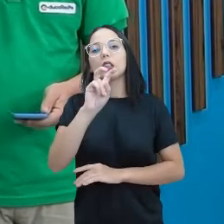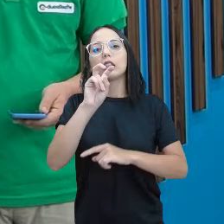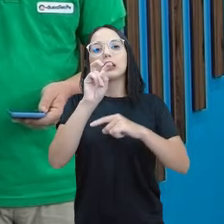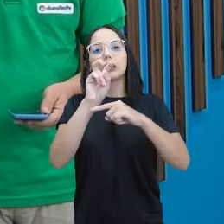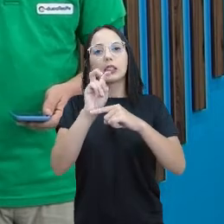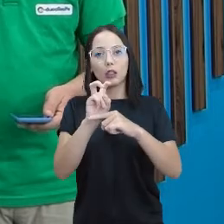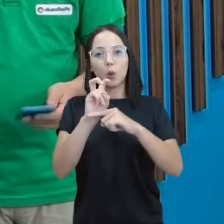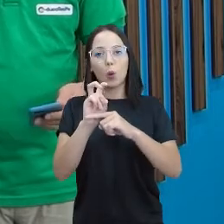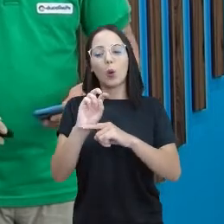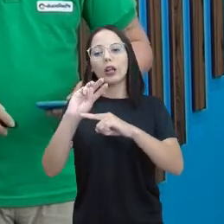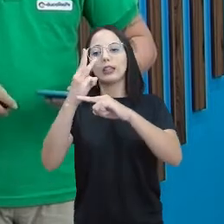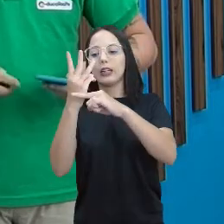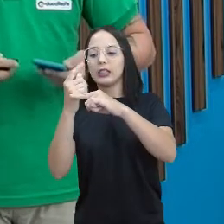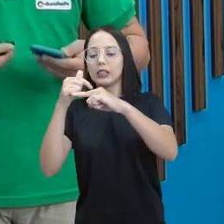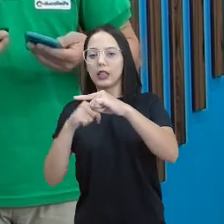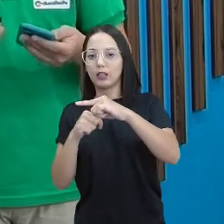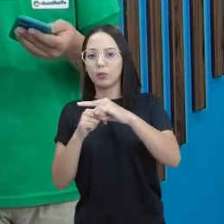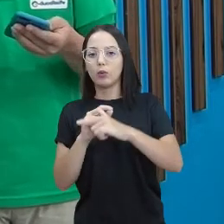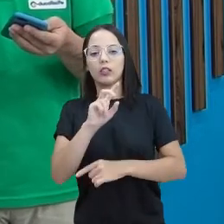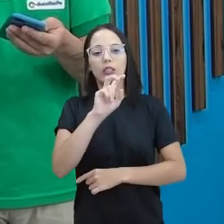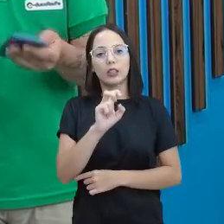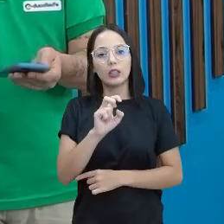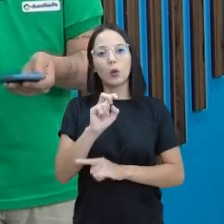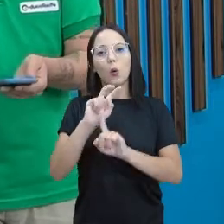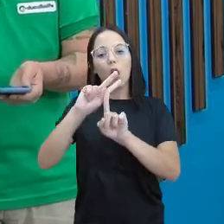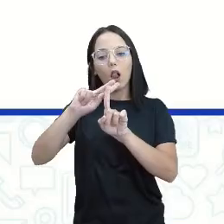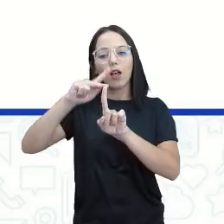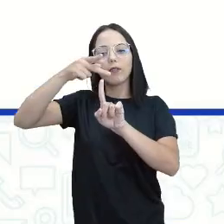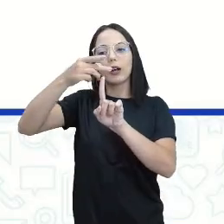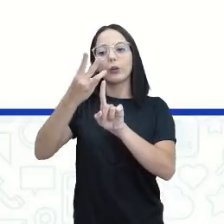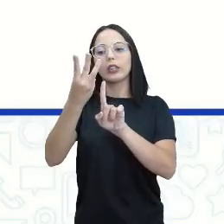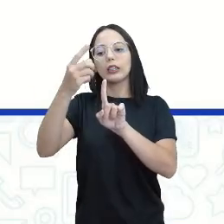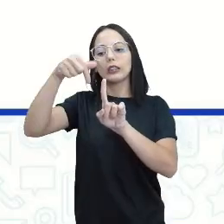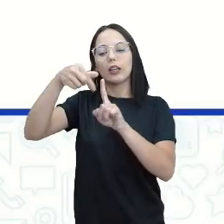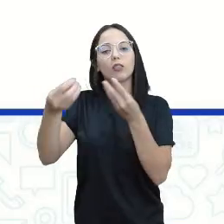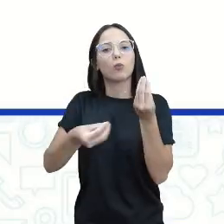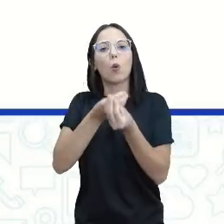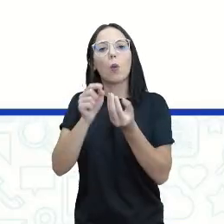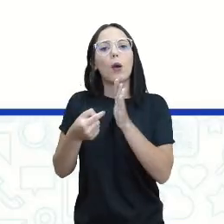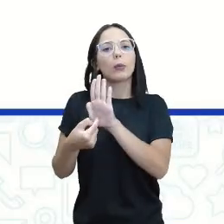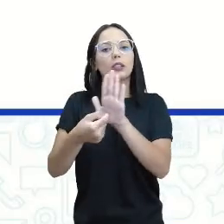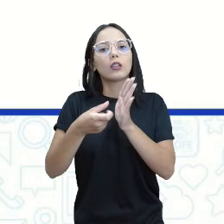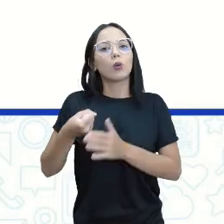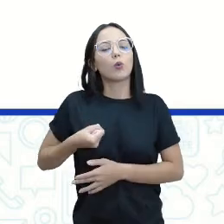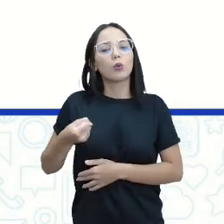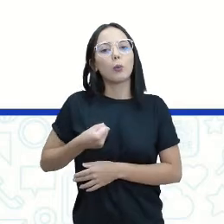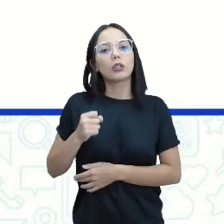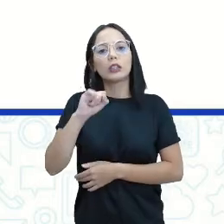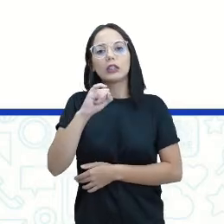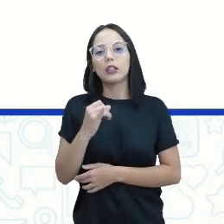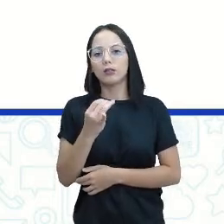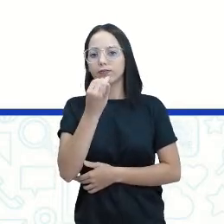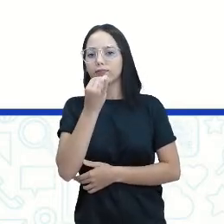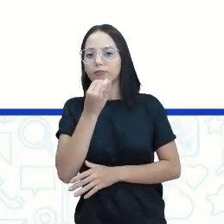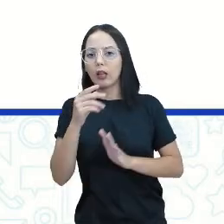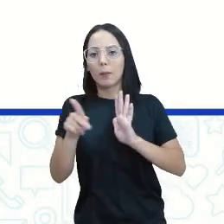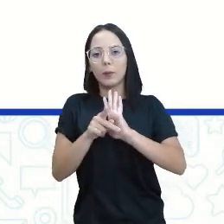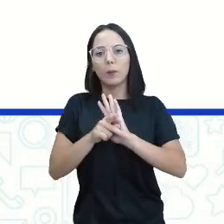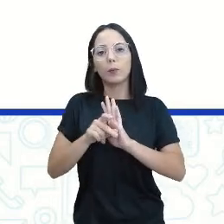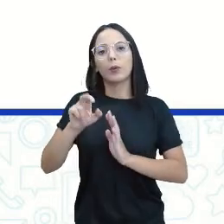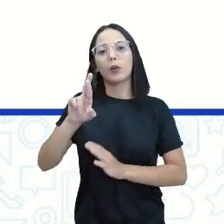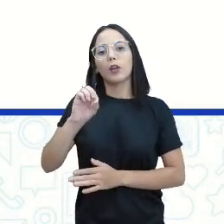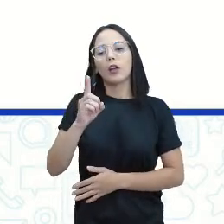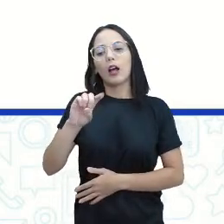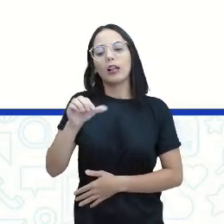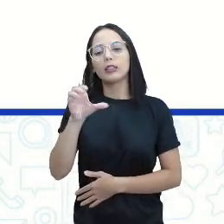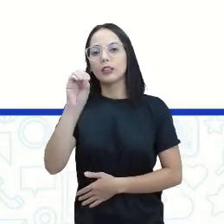elevado a 3 sétimos, como é que eu posso representar essa potenciação com expoente racional sendo uma radiciação? Então